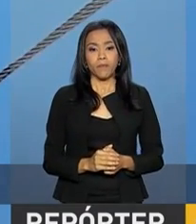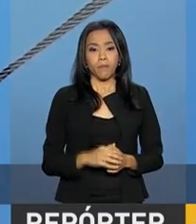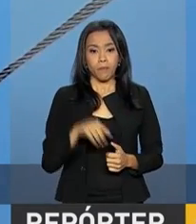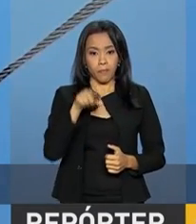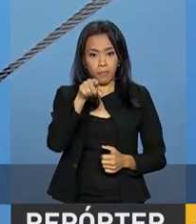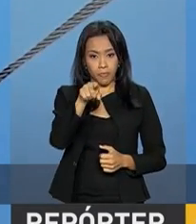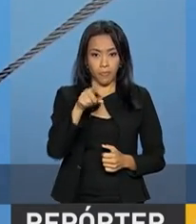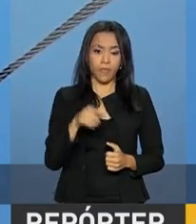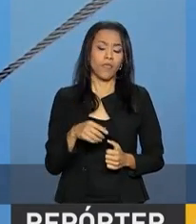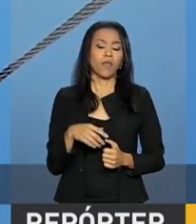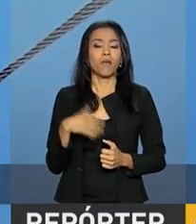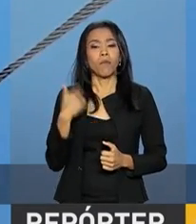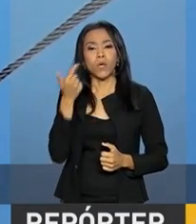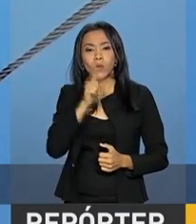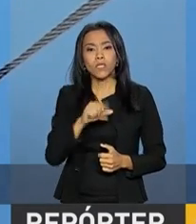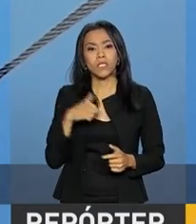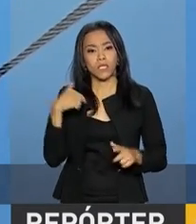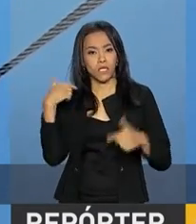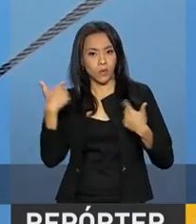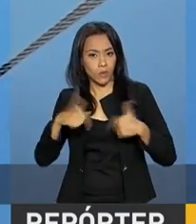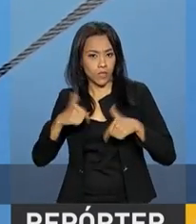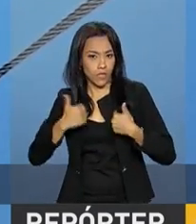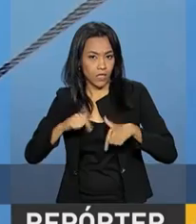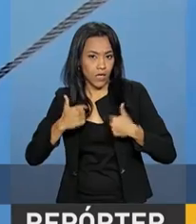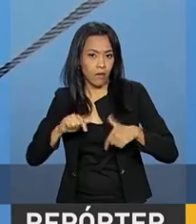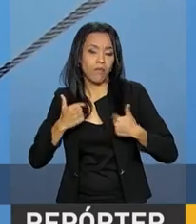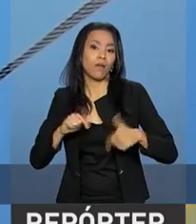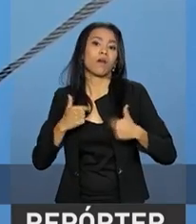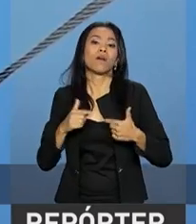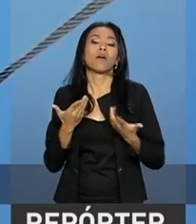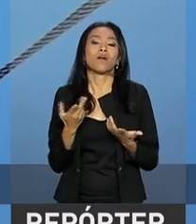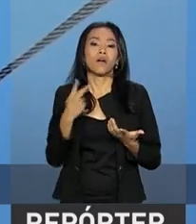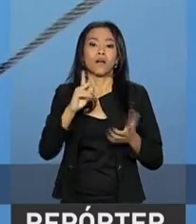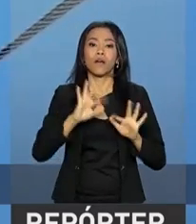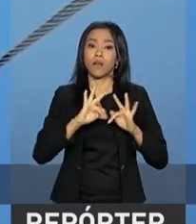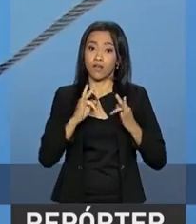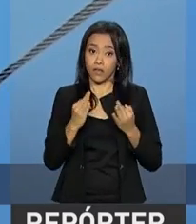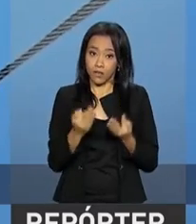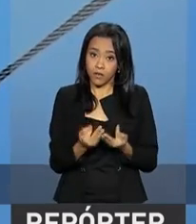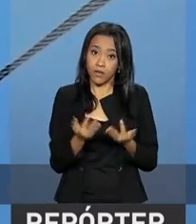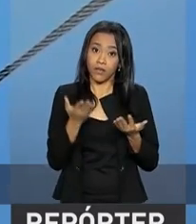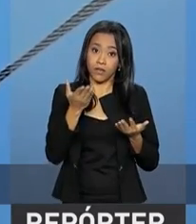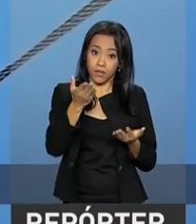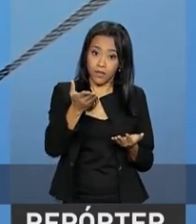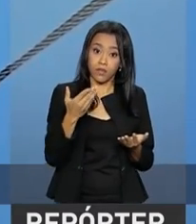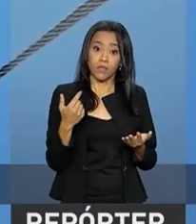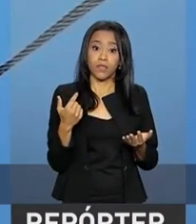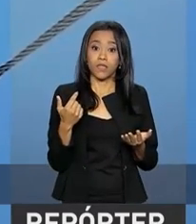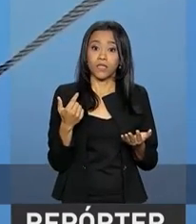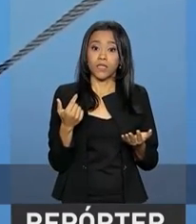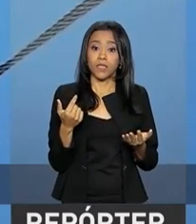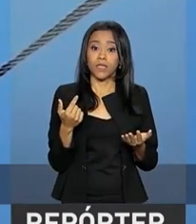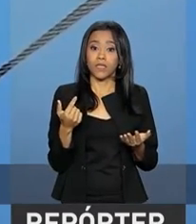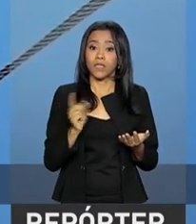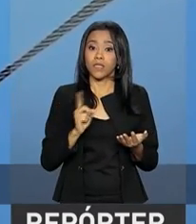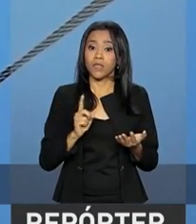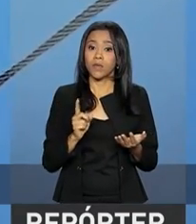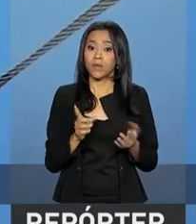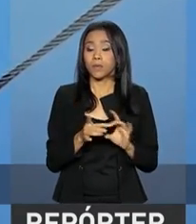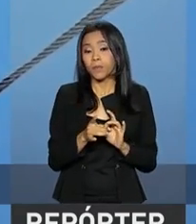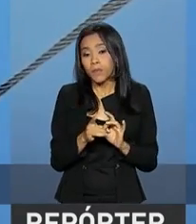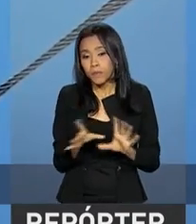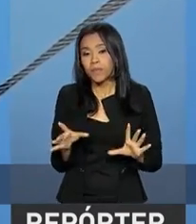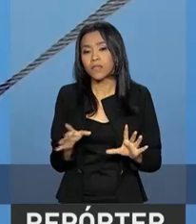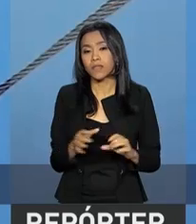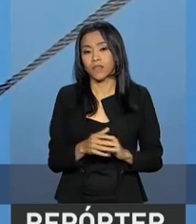pode uno conseguir um trabalho, de que pode ajudar a sua família, de que, se Deus lo permite, puede